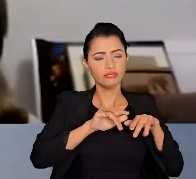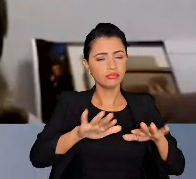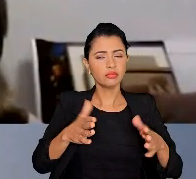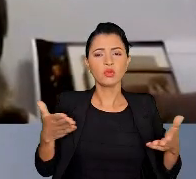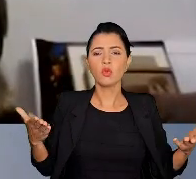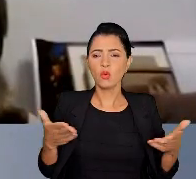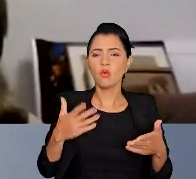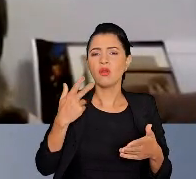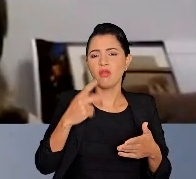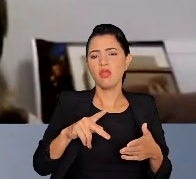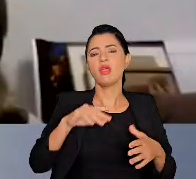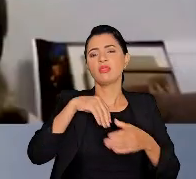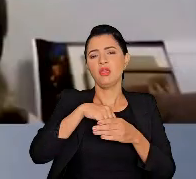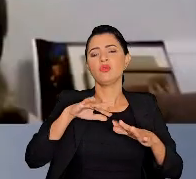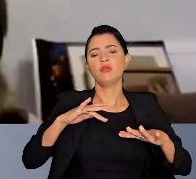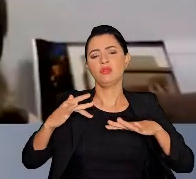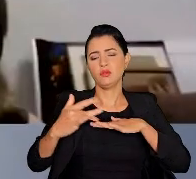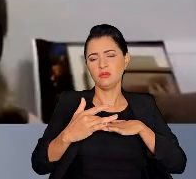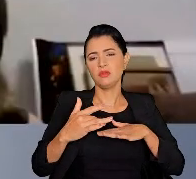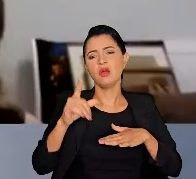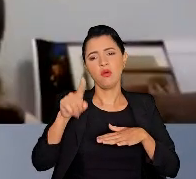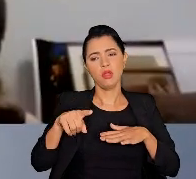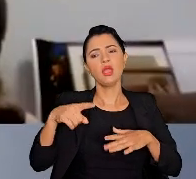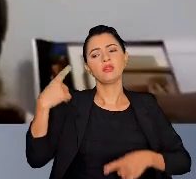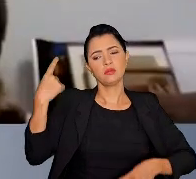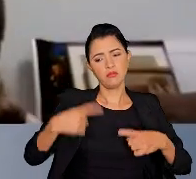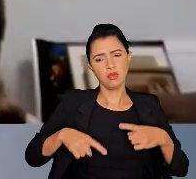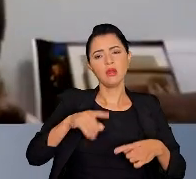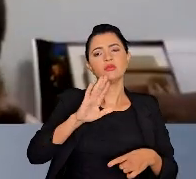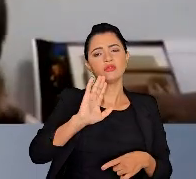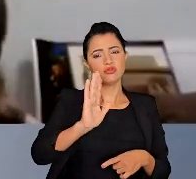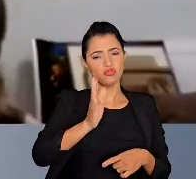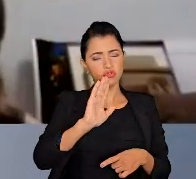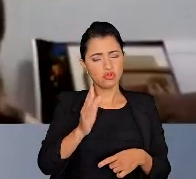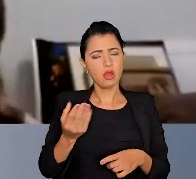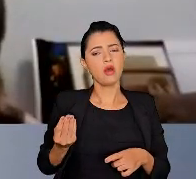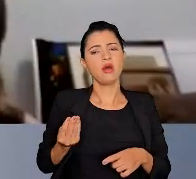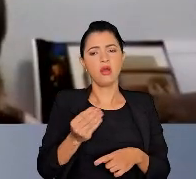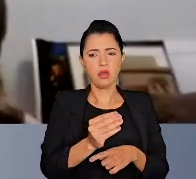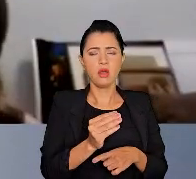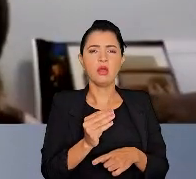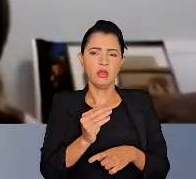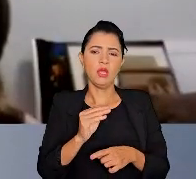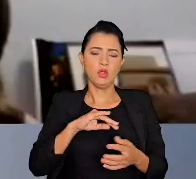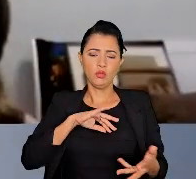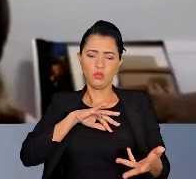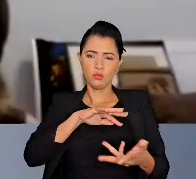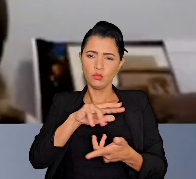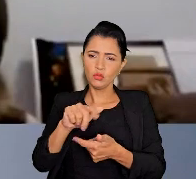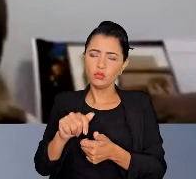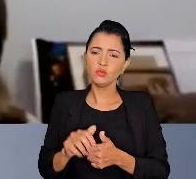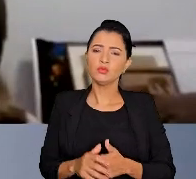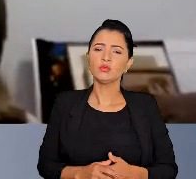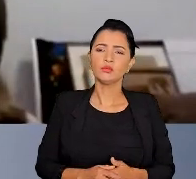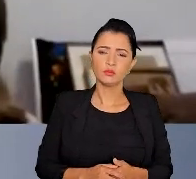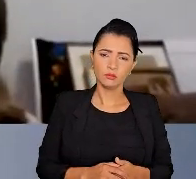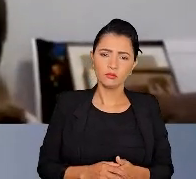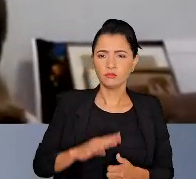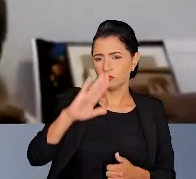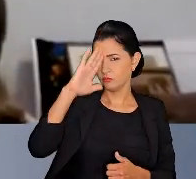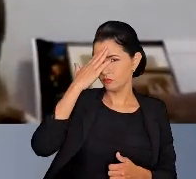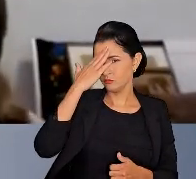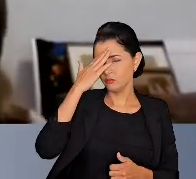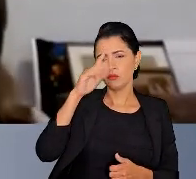das redes sociais, né? Esse debate que está colocado em todo o mundo. Eu entendo que